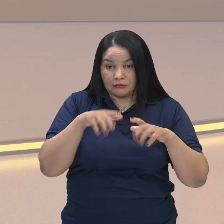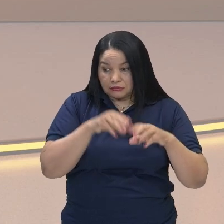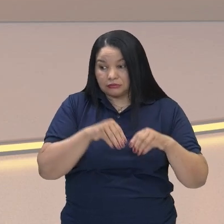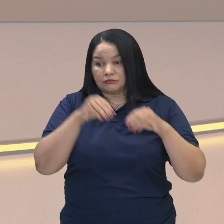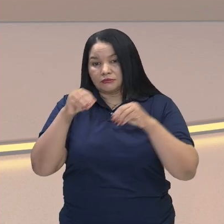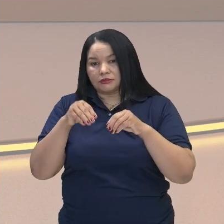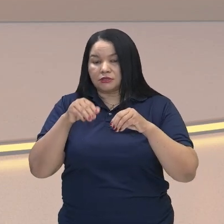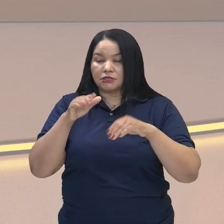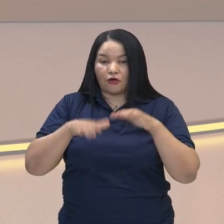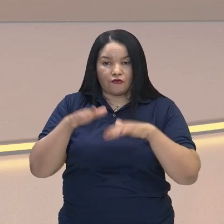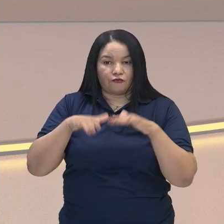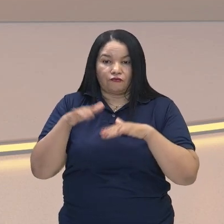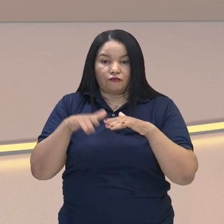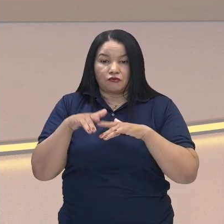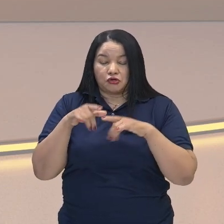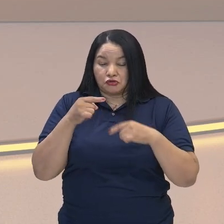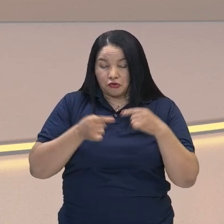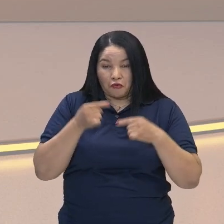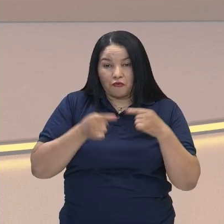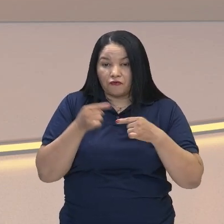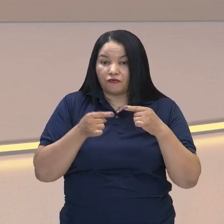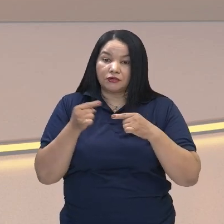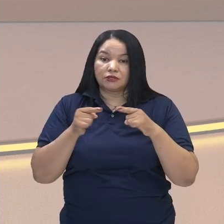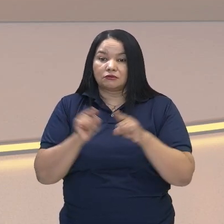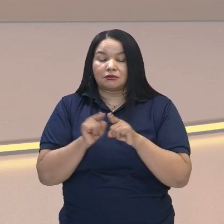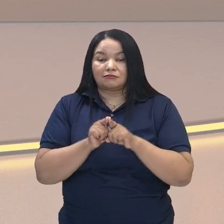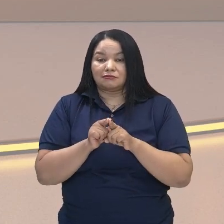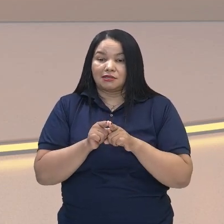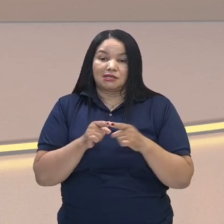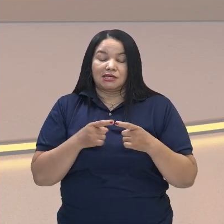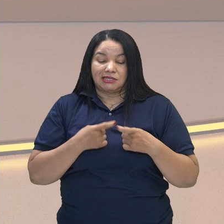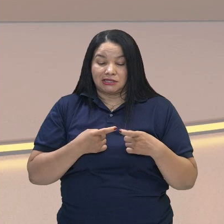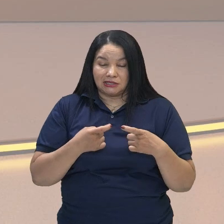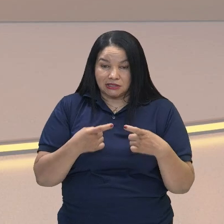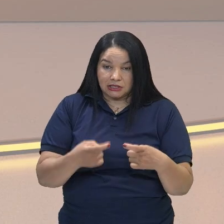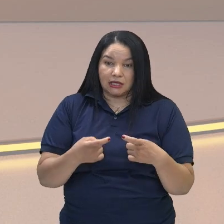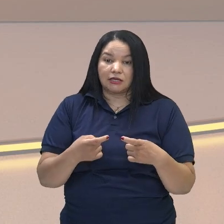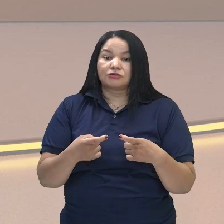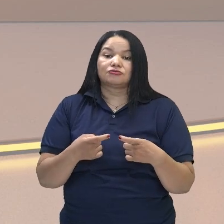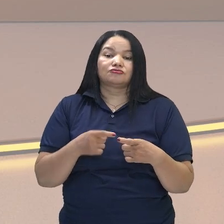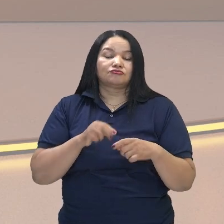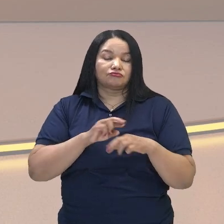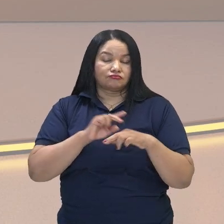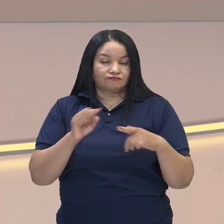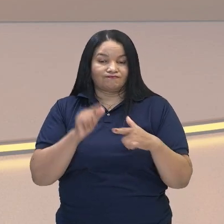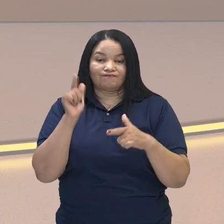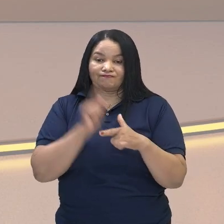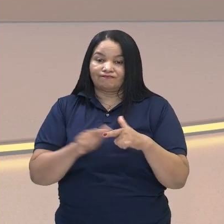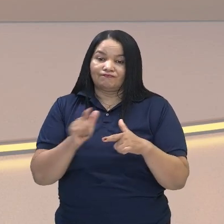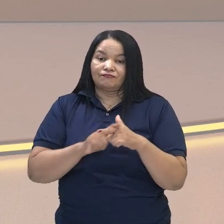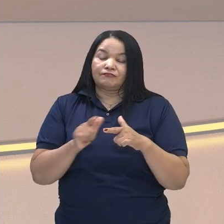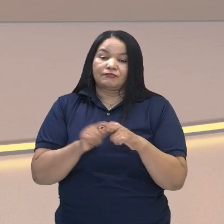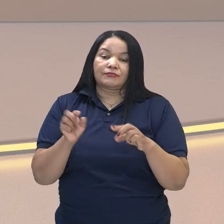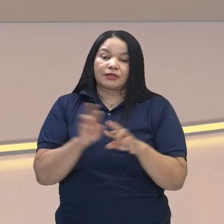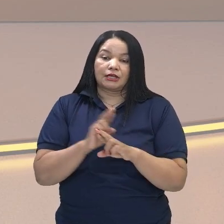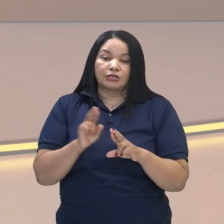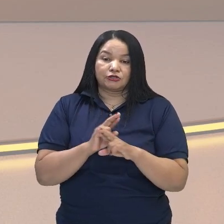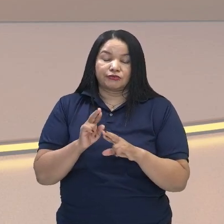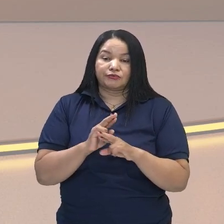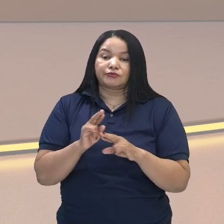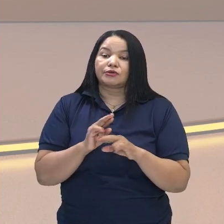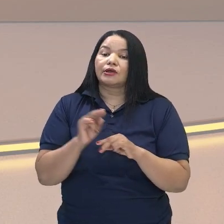estar tendo muitos conflitos, principalmente guerras civis, tá? Tudo isso relacionado